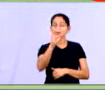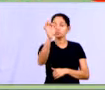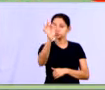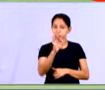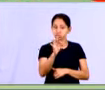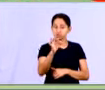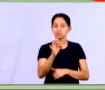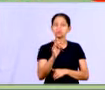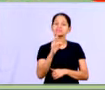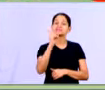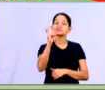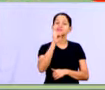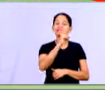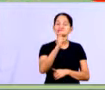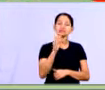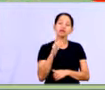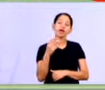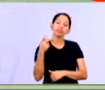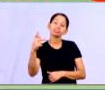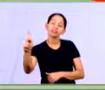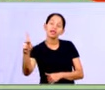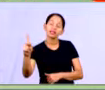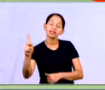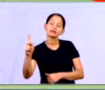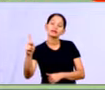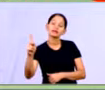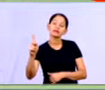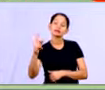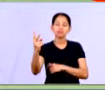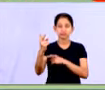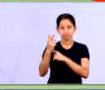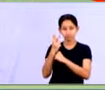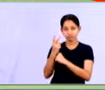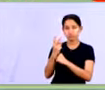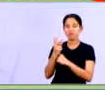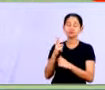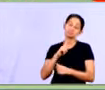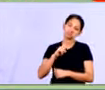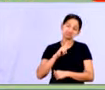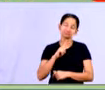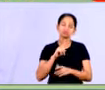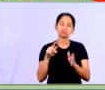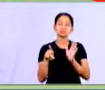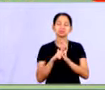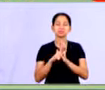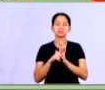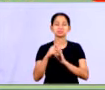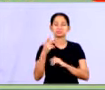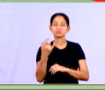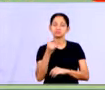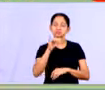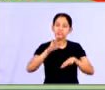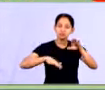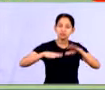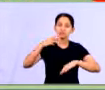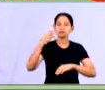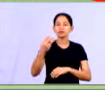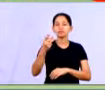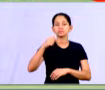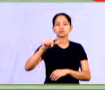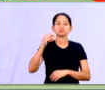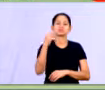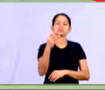55% é de terceiros. Para a instituição, quando eu emprestar, eu vou ter um custo de 3,30 de